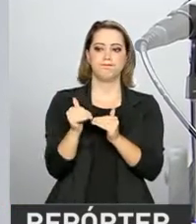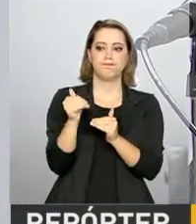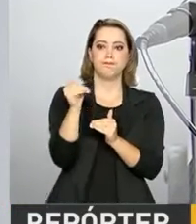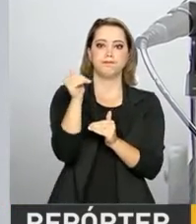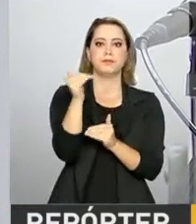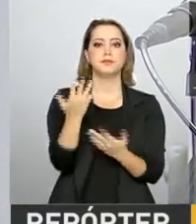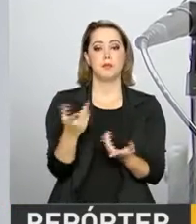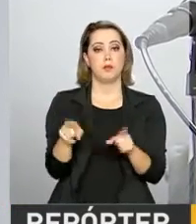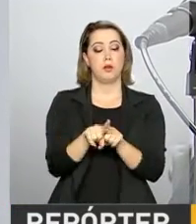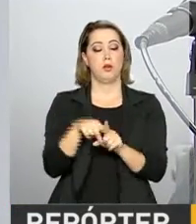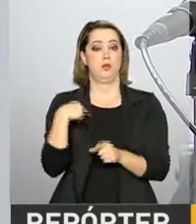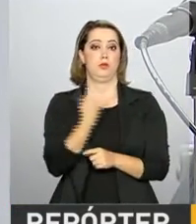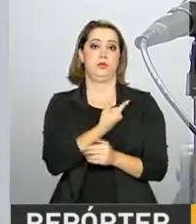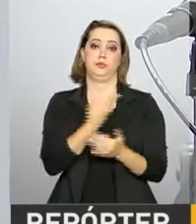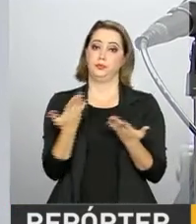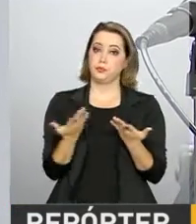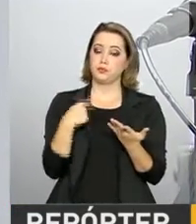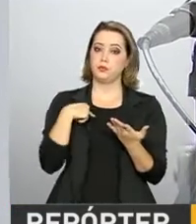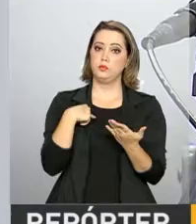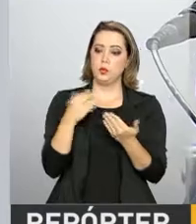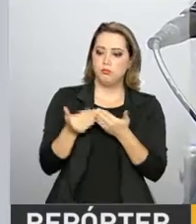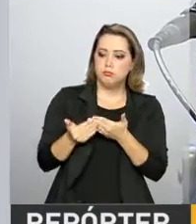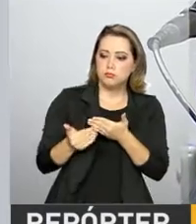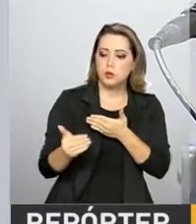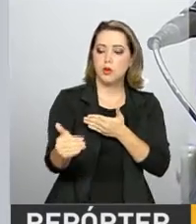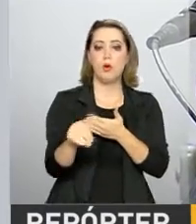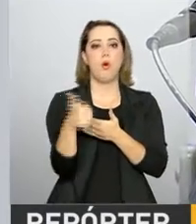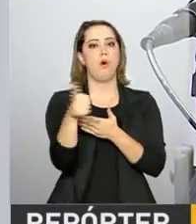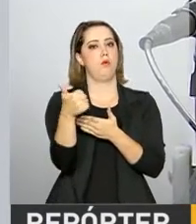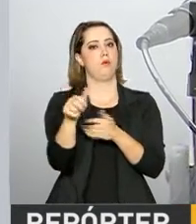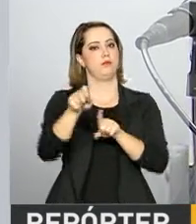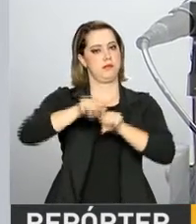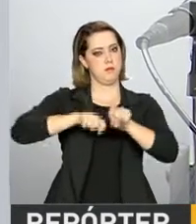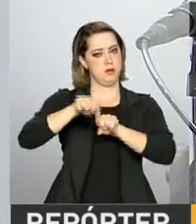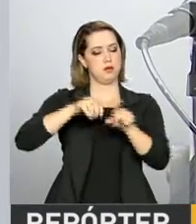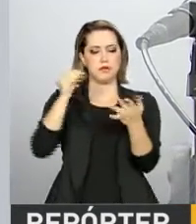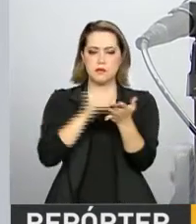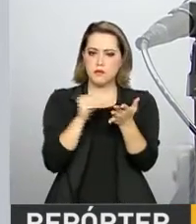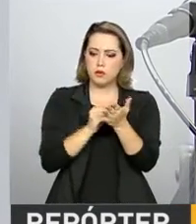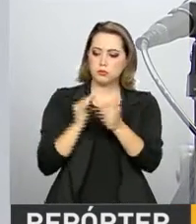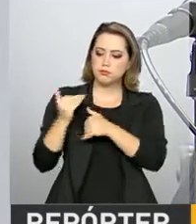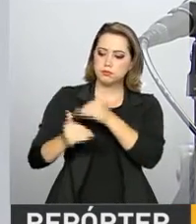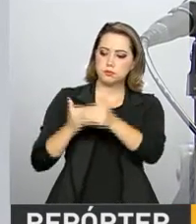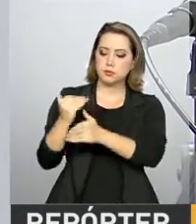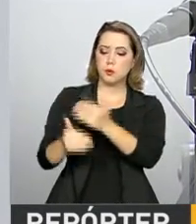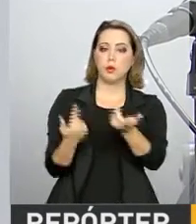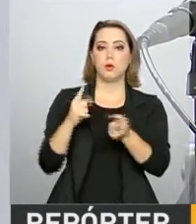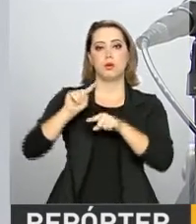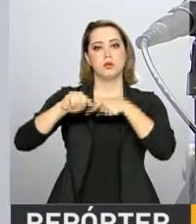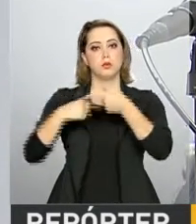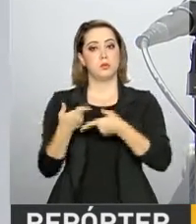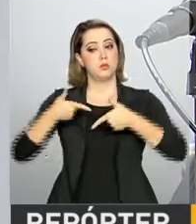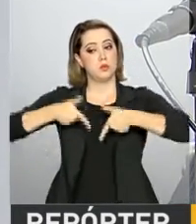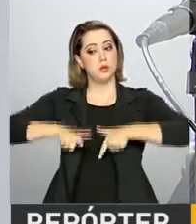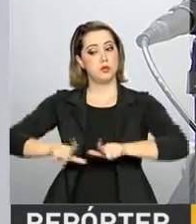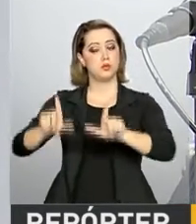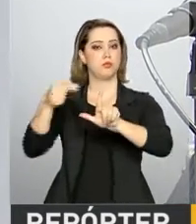distantes desse intervalo indicativo porque temos 11 meses à frente. Então, conforme façamos emissões